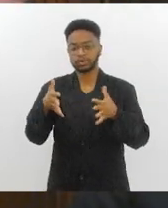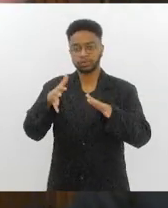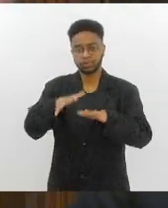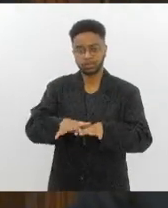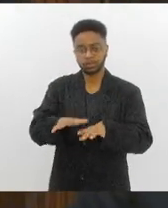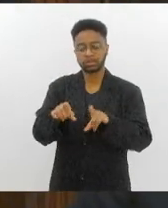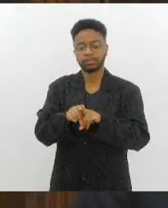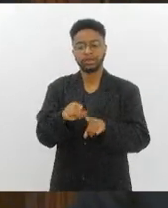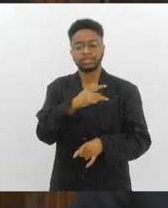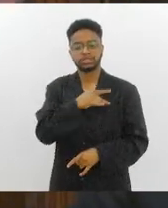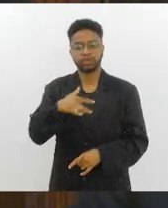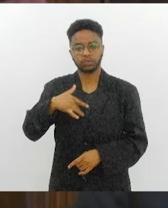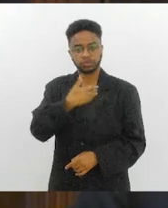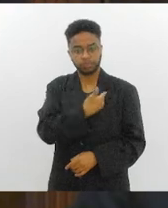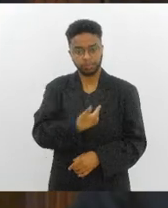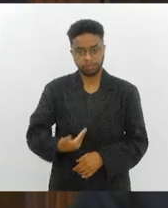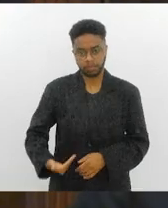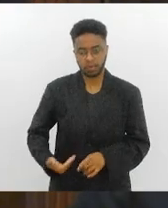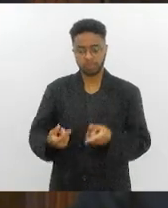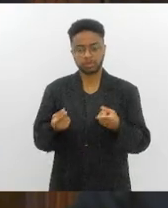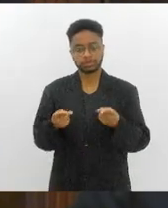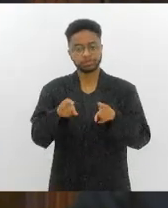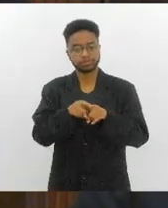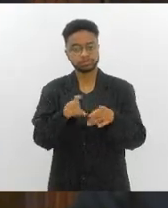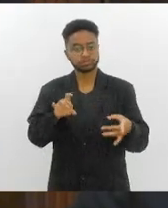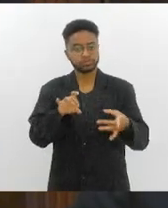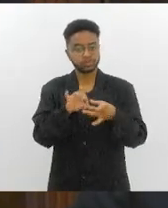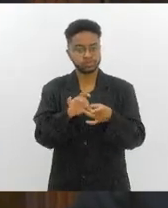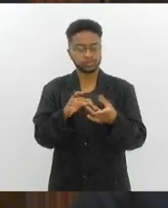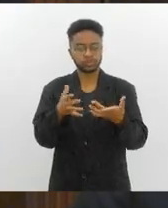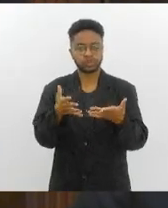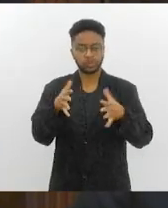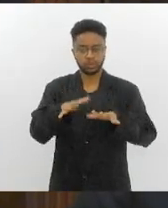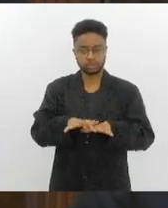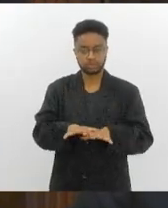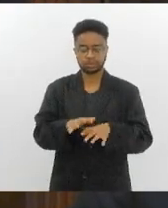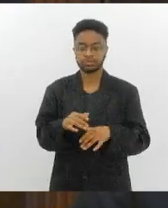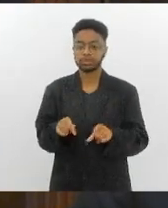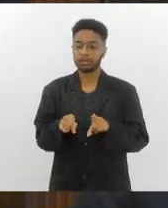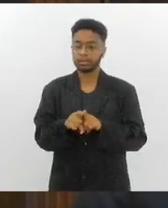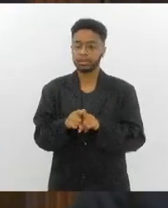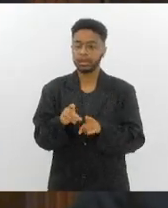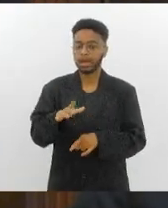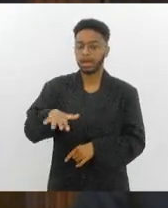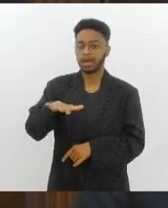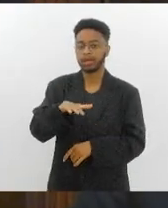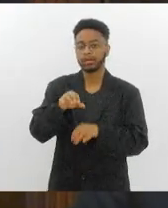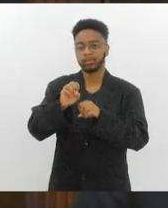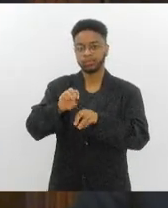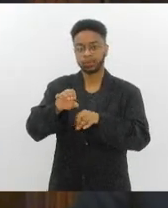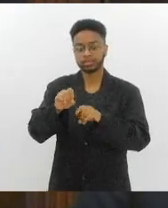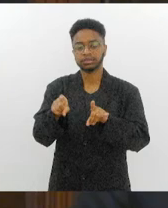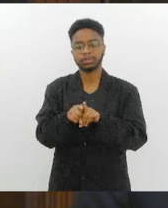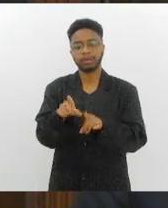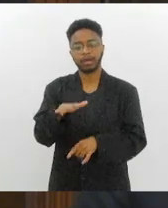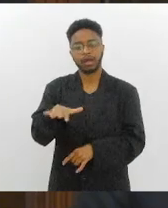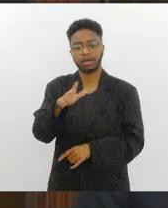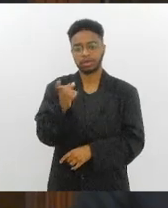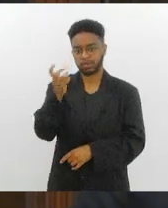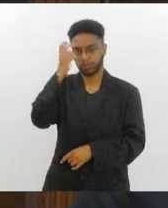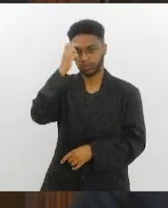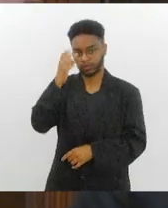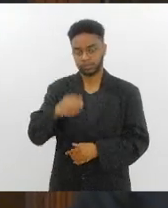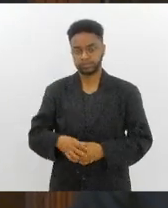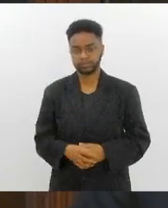saúde pública, atrelada a essa questão da inclusão, na área da educação e na área da cultura. E